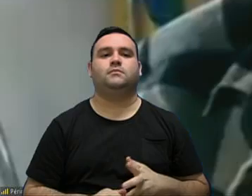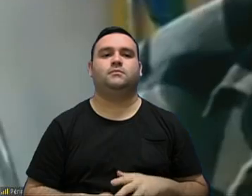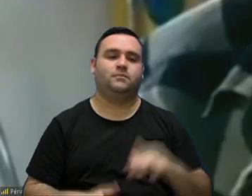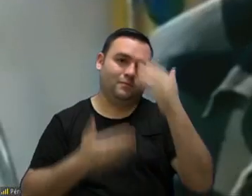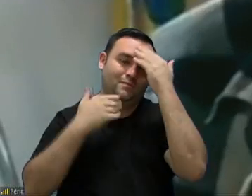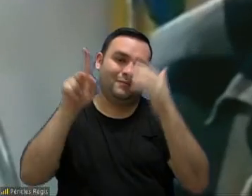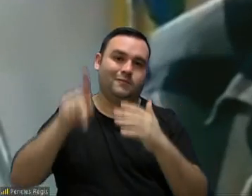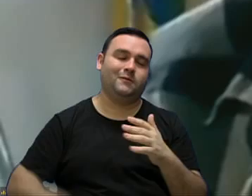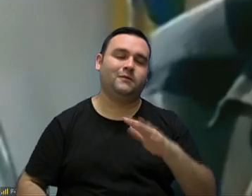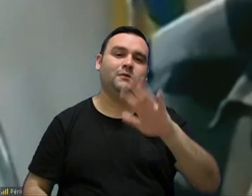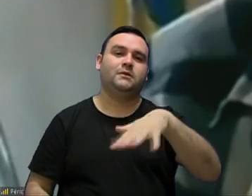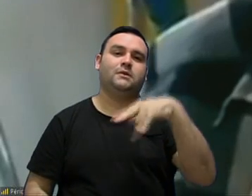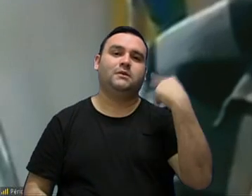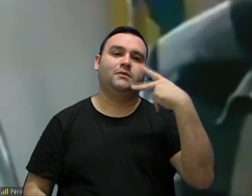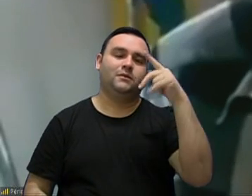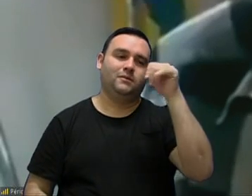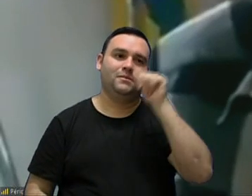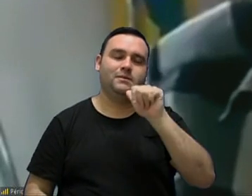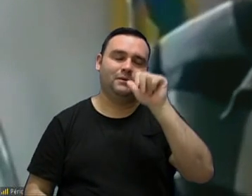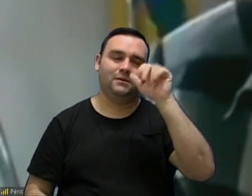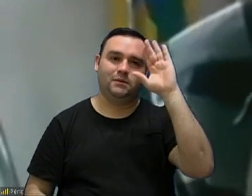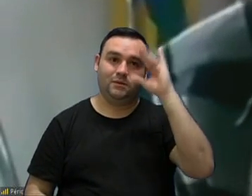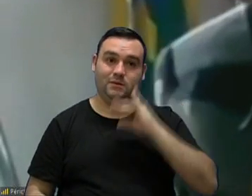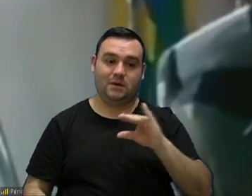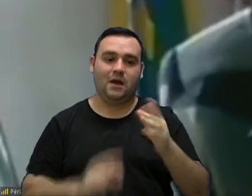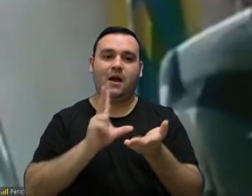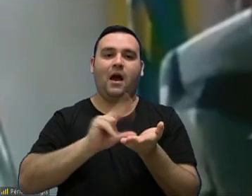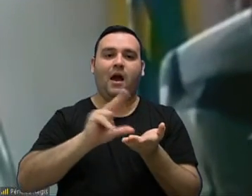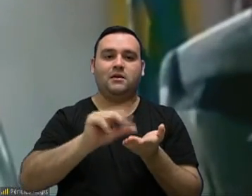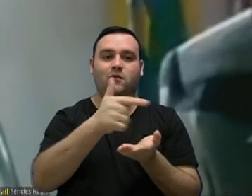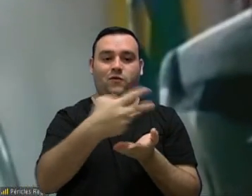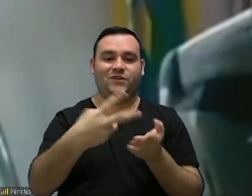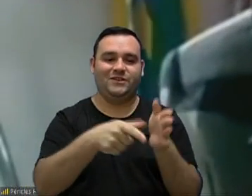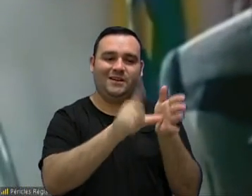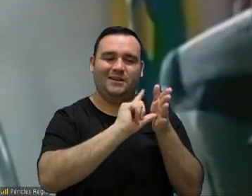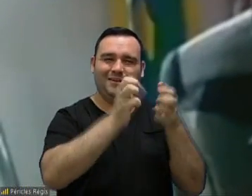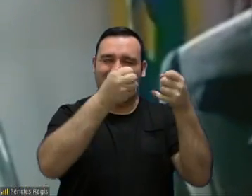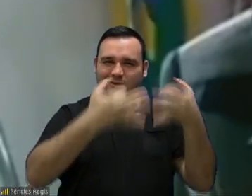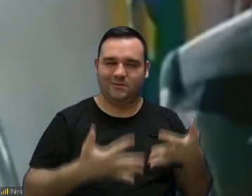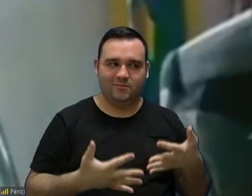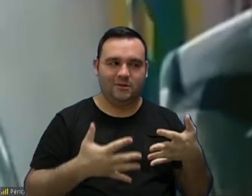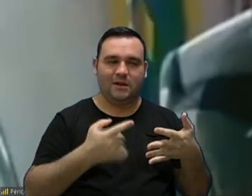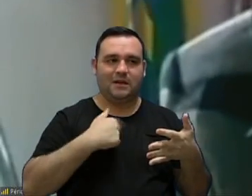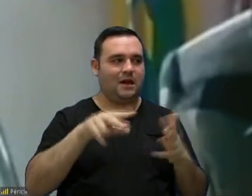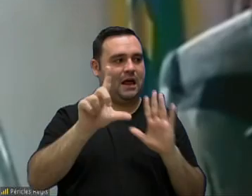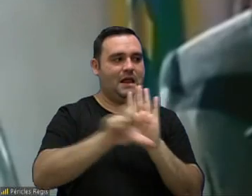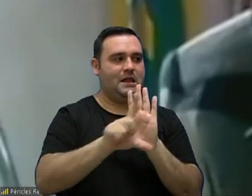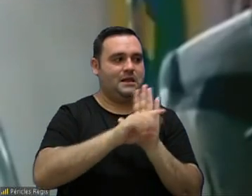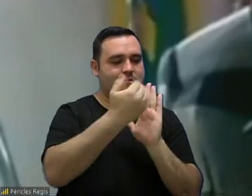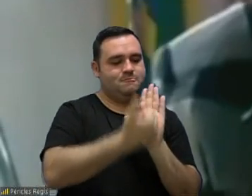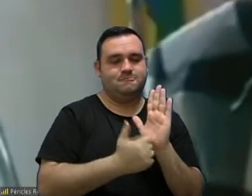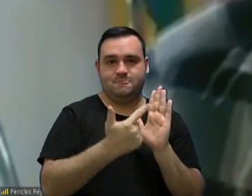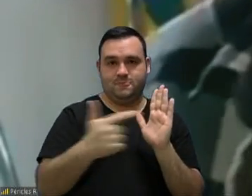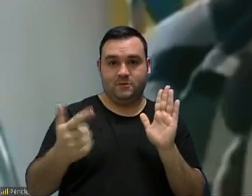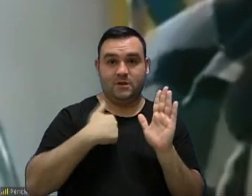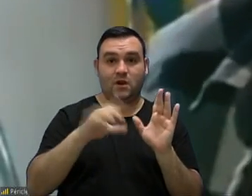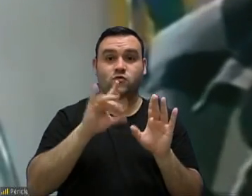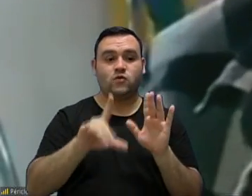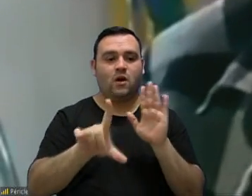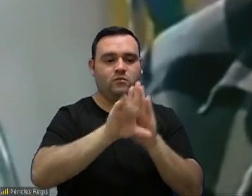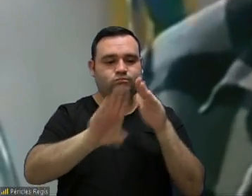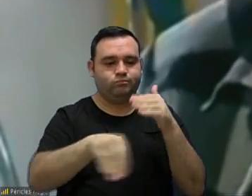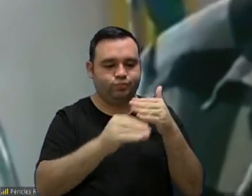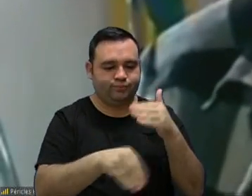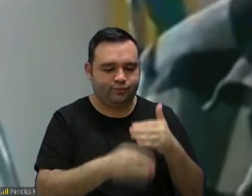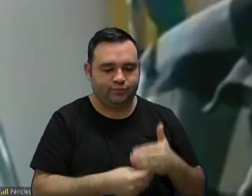Obrigado, presidente. Vereadora Yara, no artigo 23, se não me engano, eu não estou com a lei aberta, que estou só com as